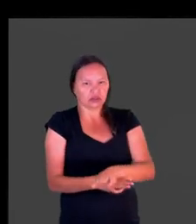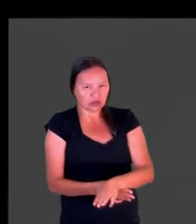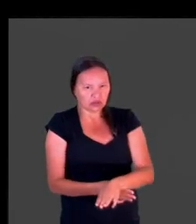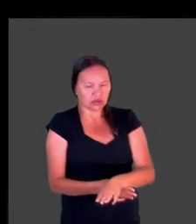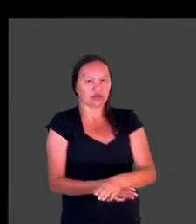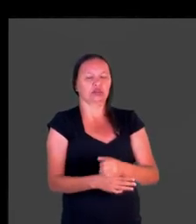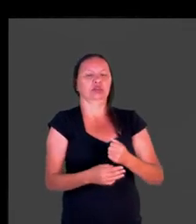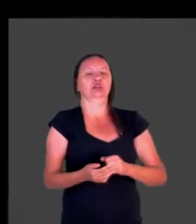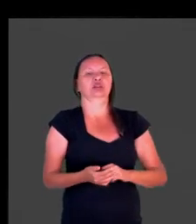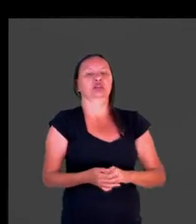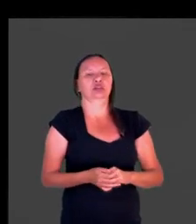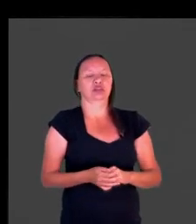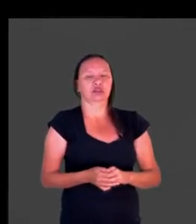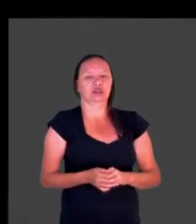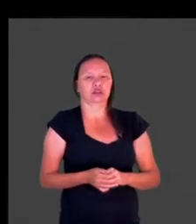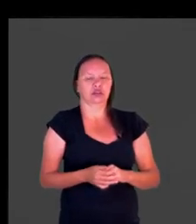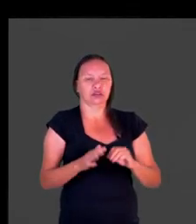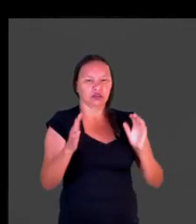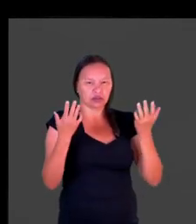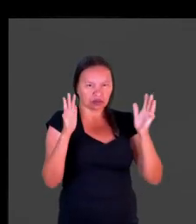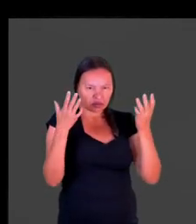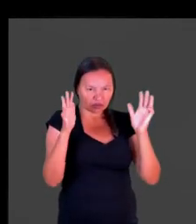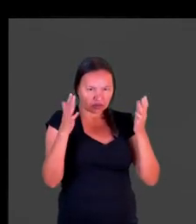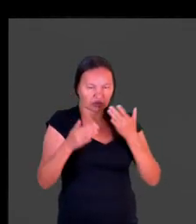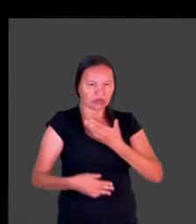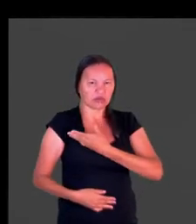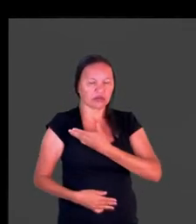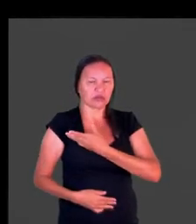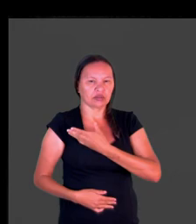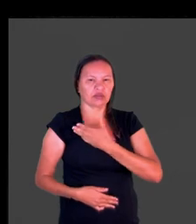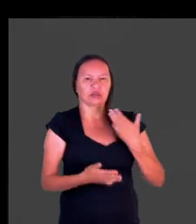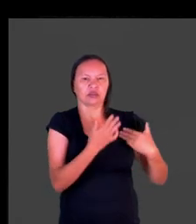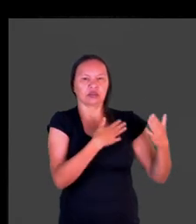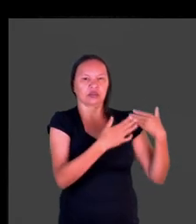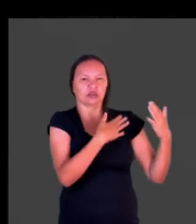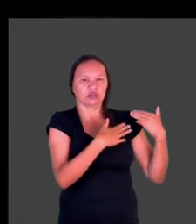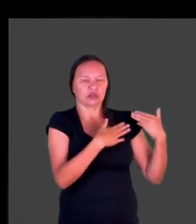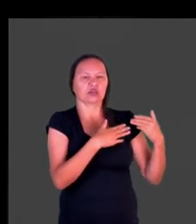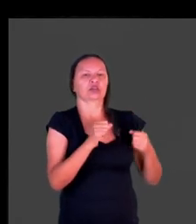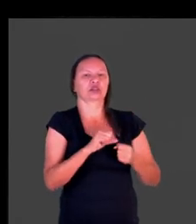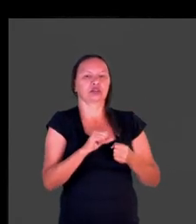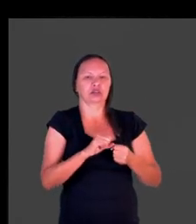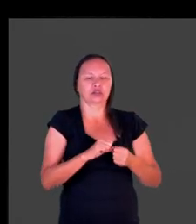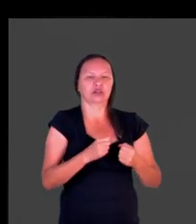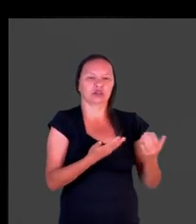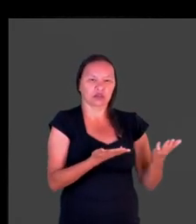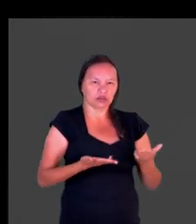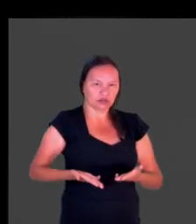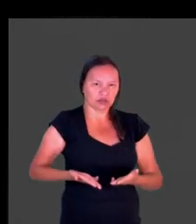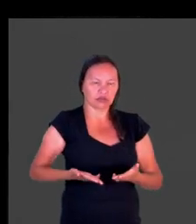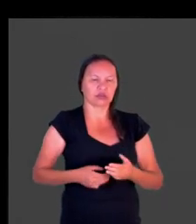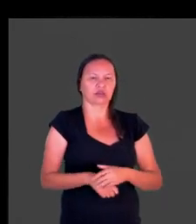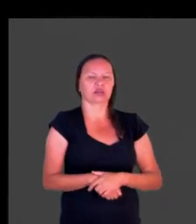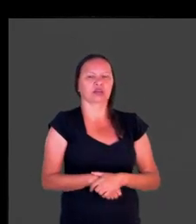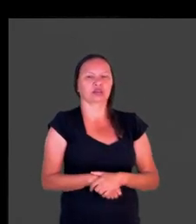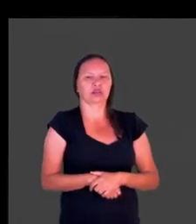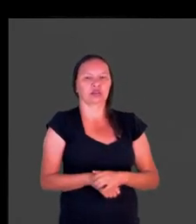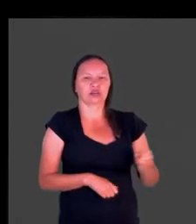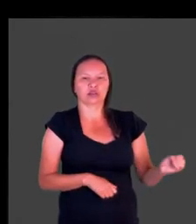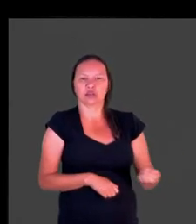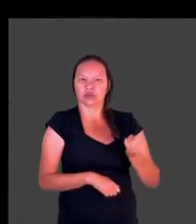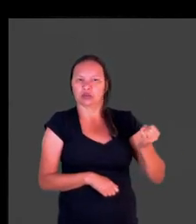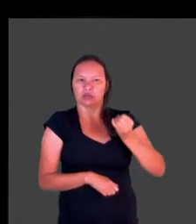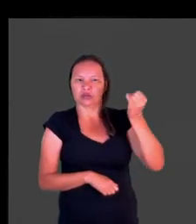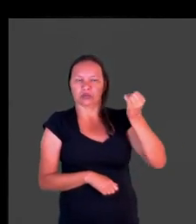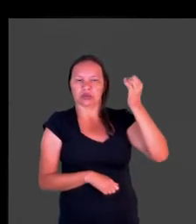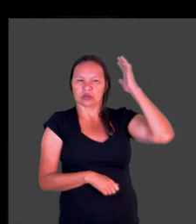eh também queria parabenizar os colegas que me antecederam nas boas práticas eh principalmente o estado do